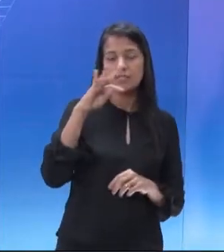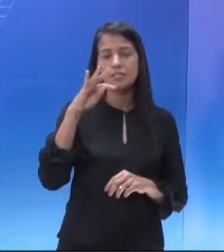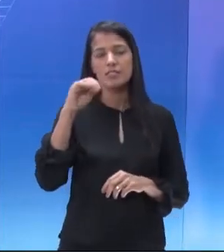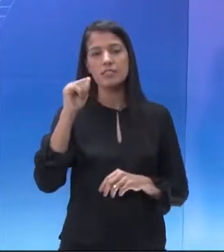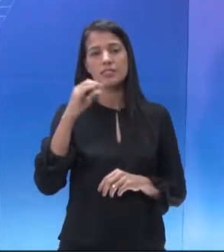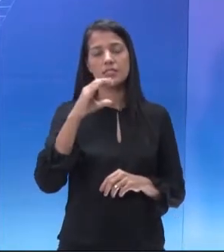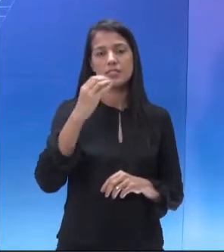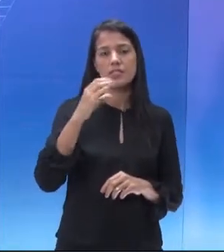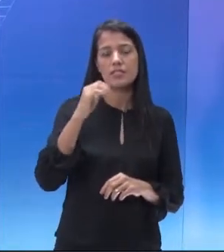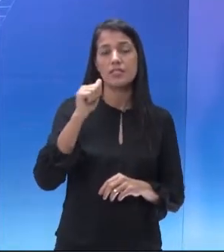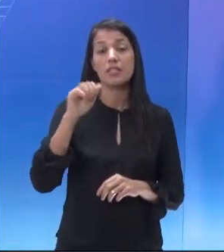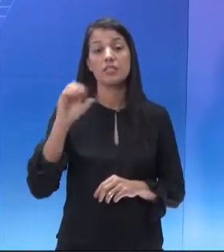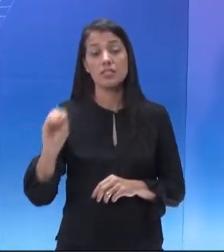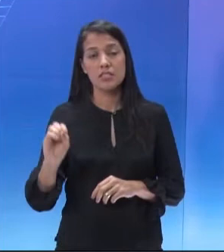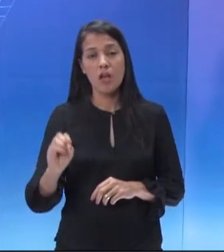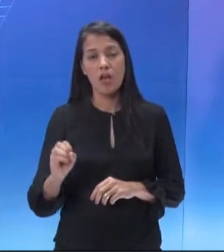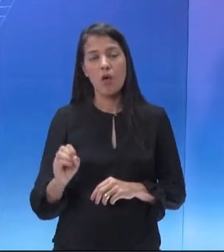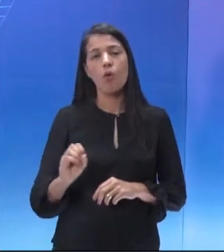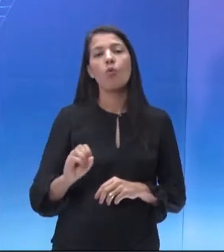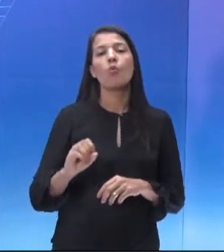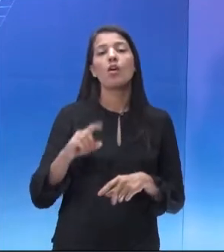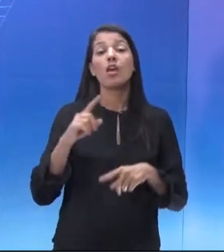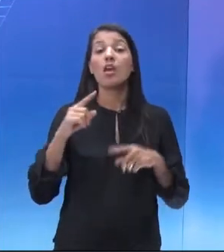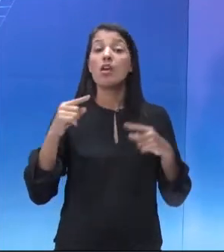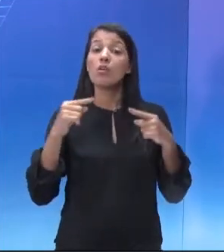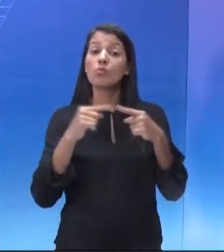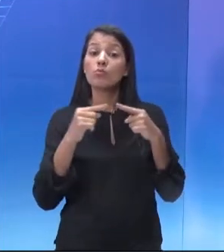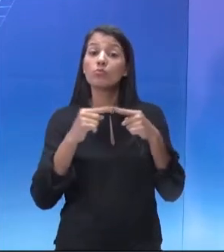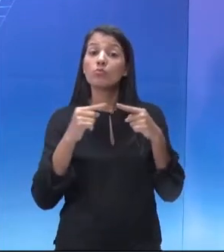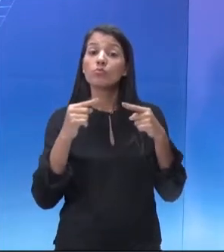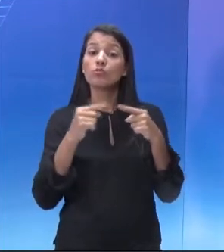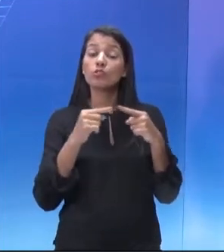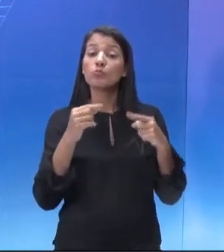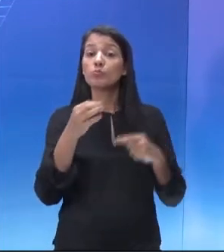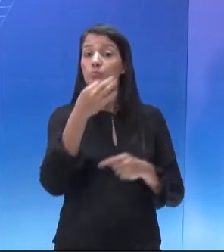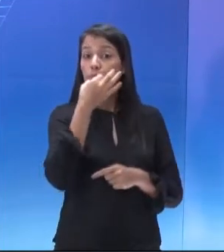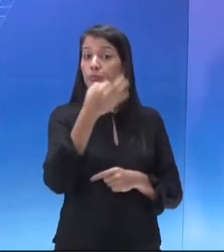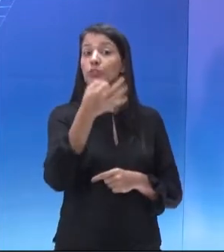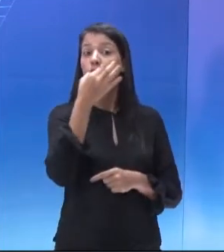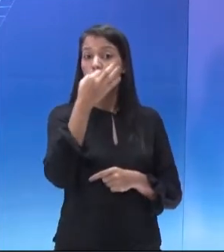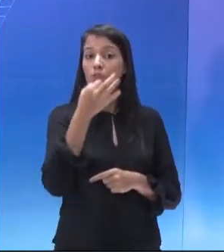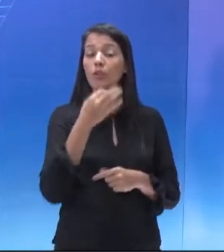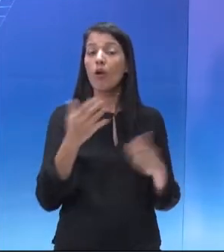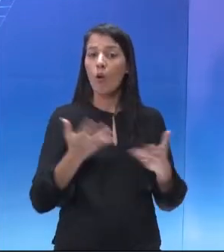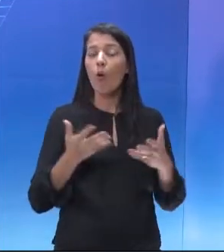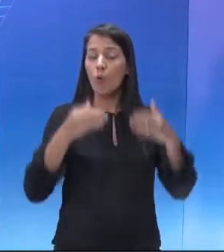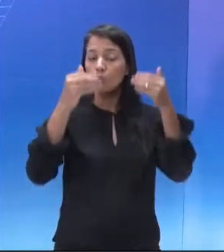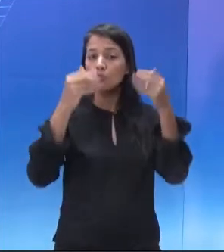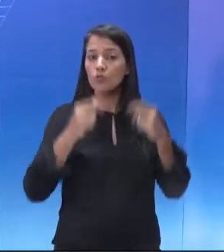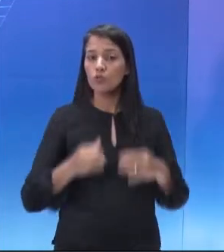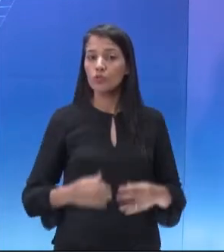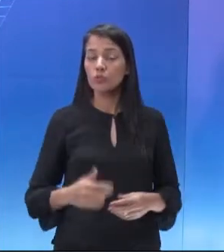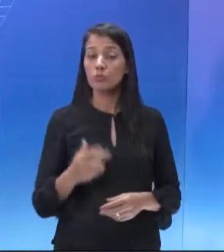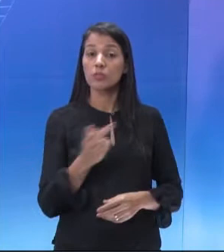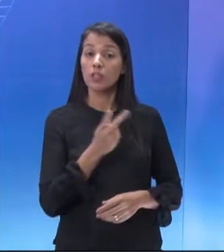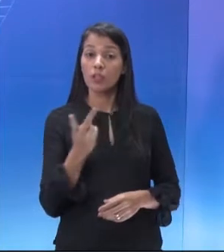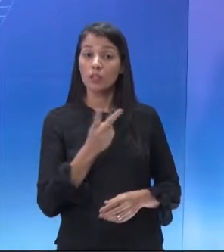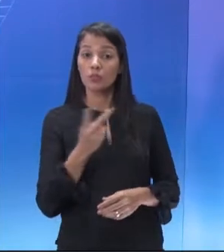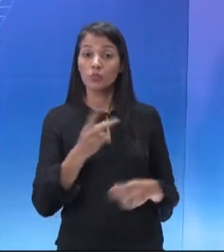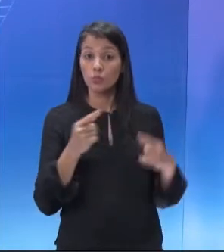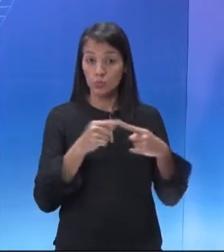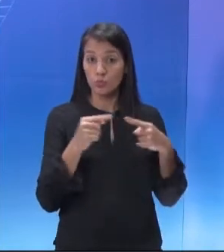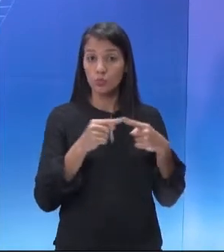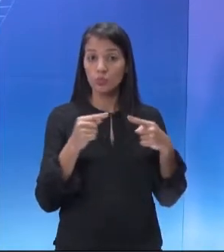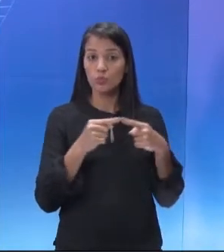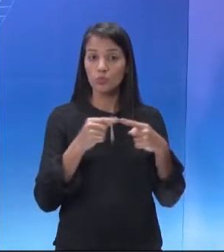de argumentação. Na aula de hoje, nós iremos falar exatamente de 2 formas de argumentação. A primeira, a